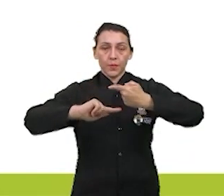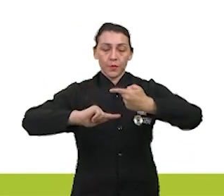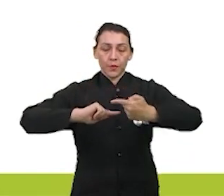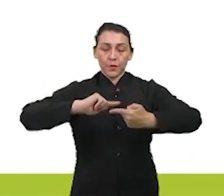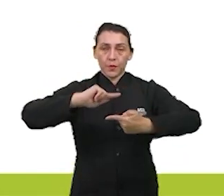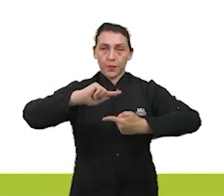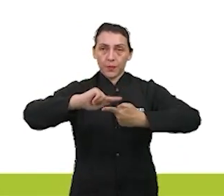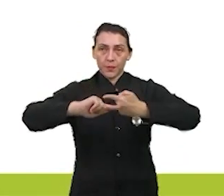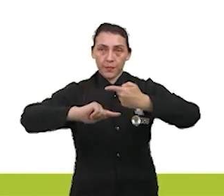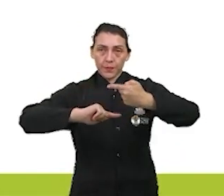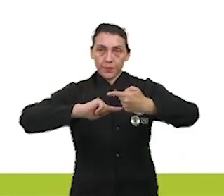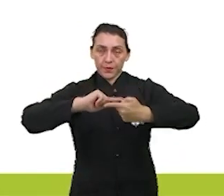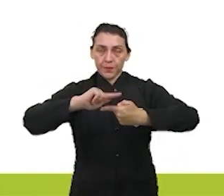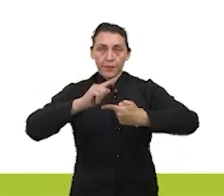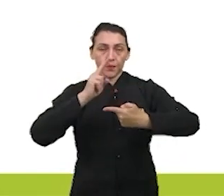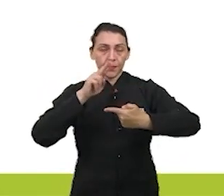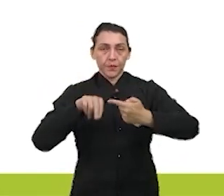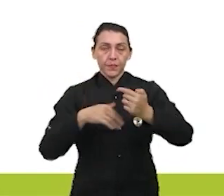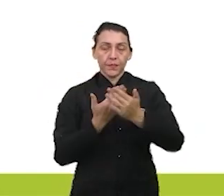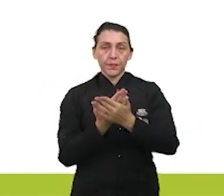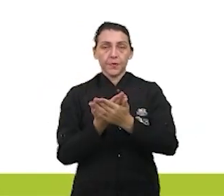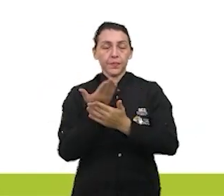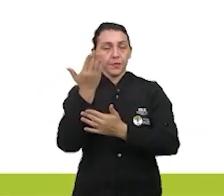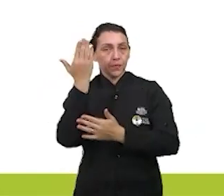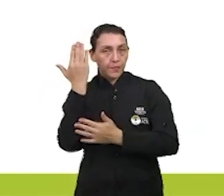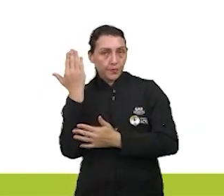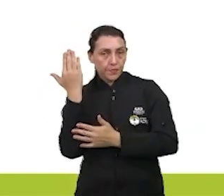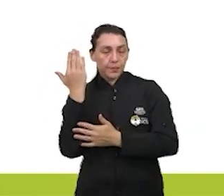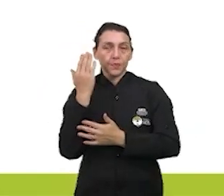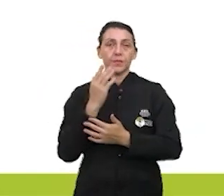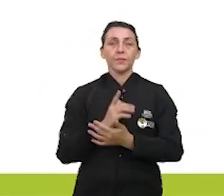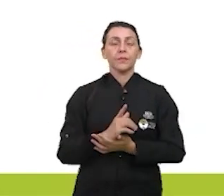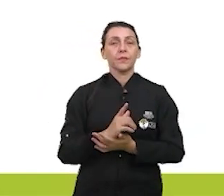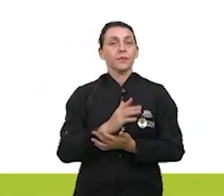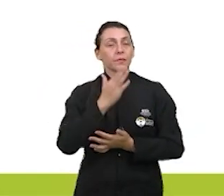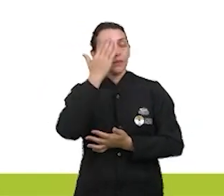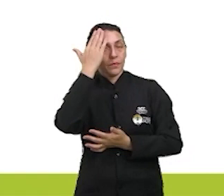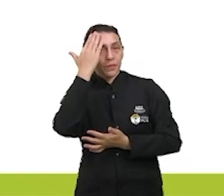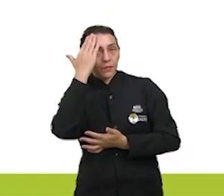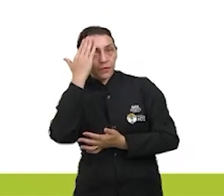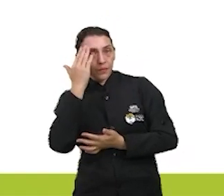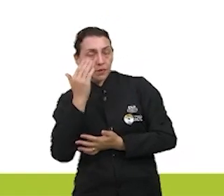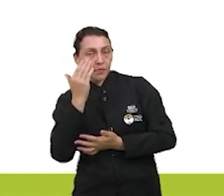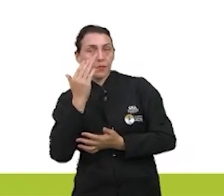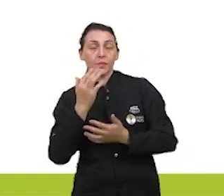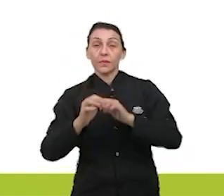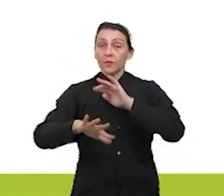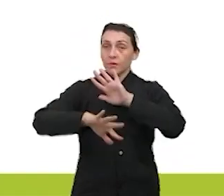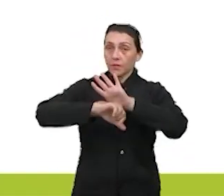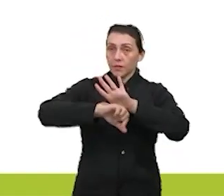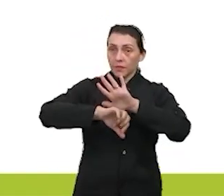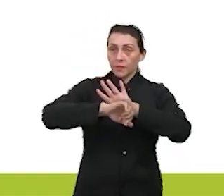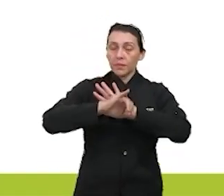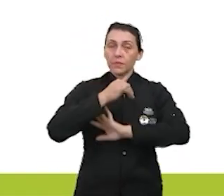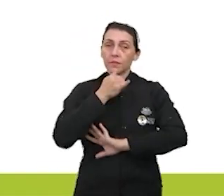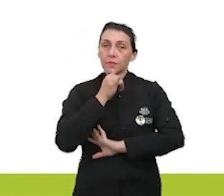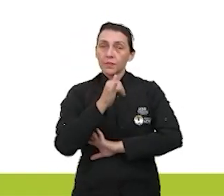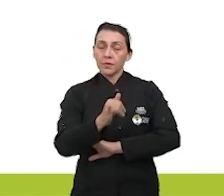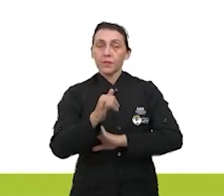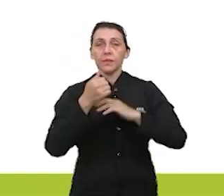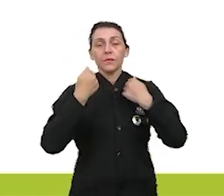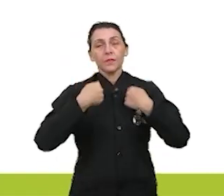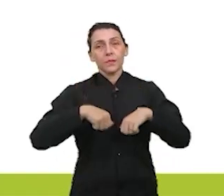passada, assim como o gerador, para a gente identificar um receptor, a